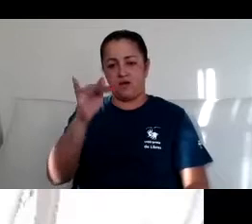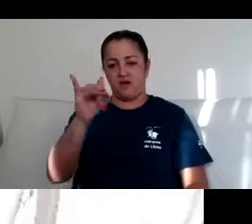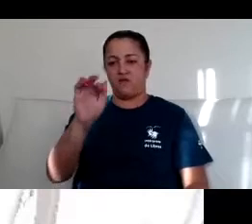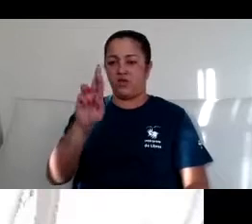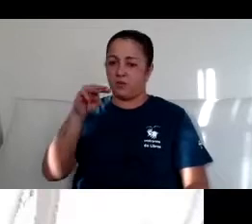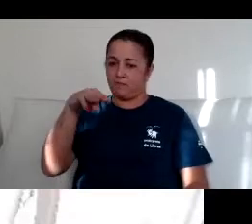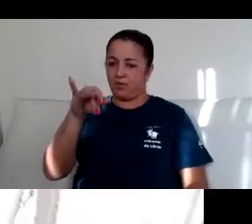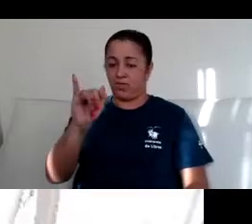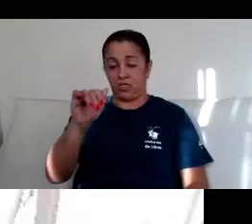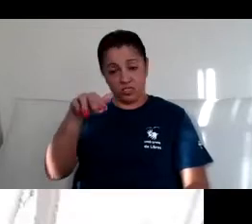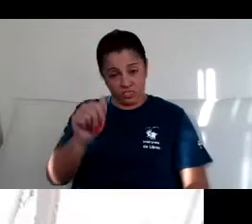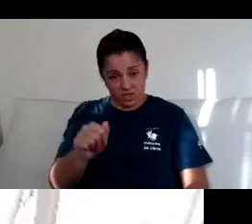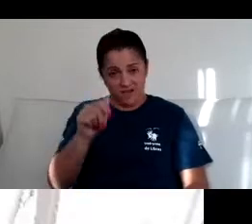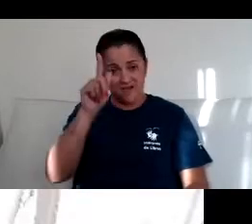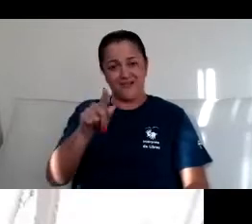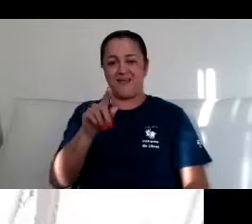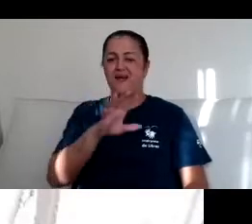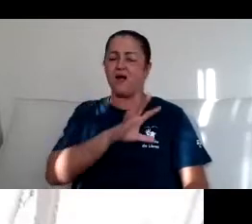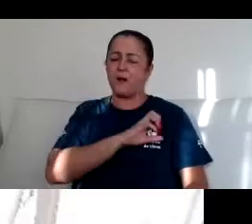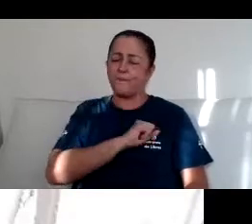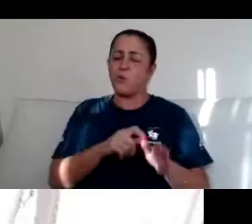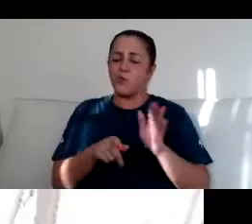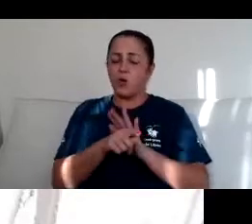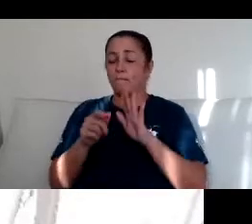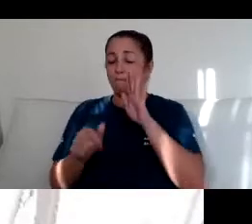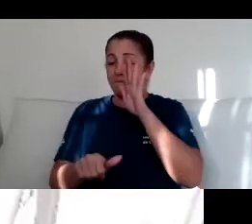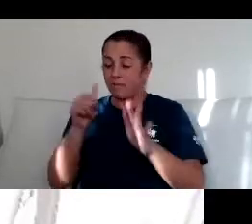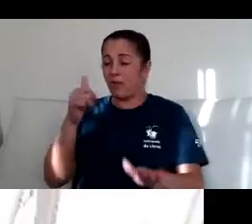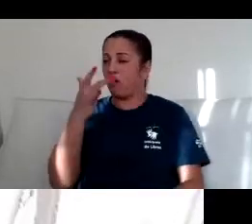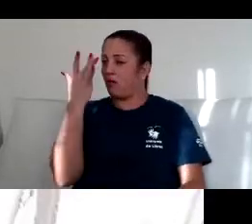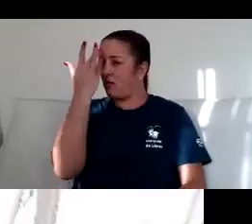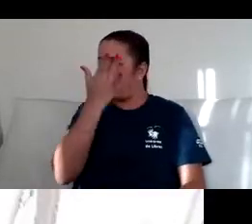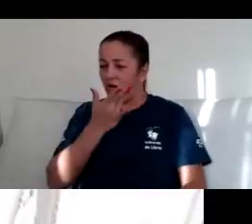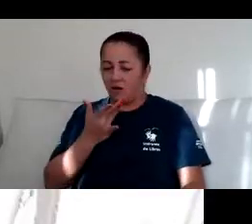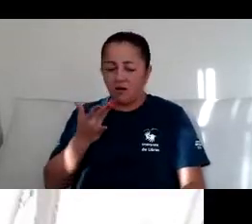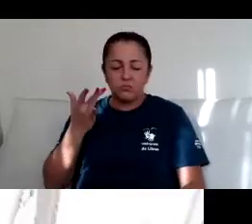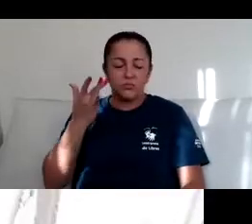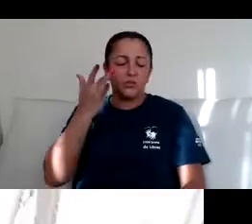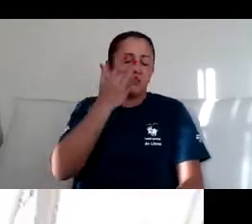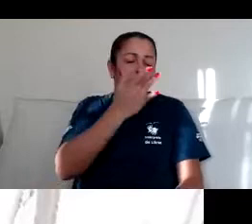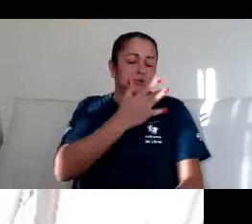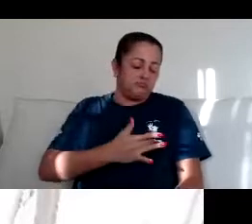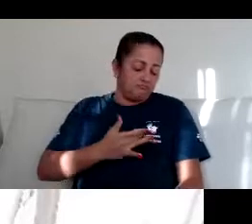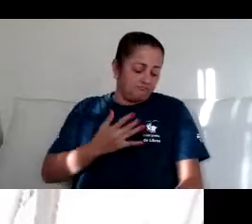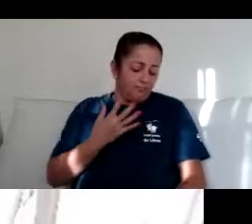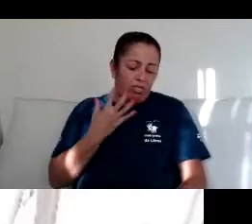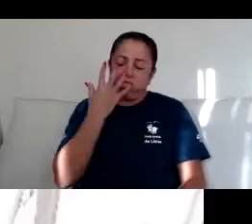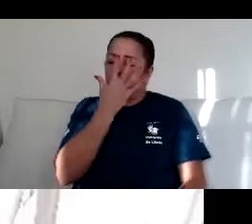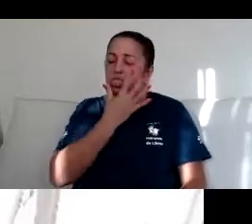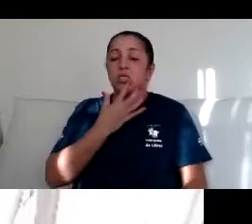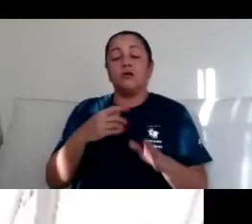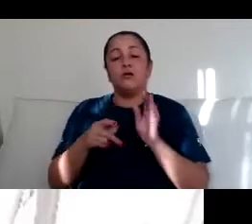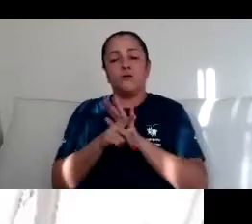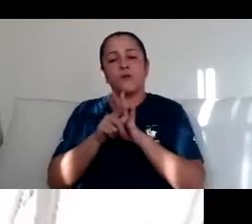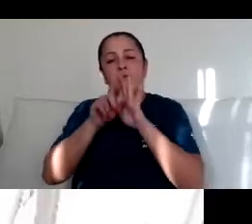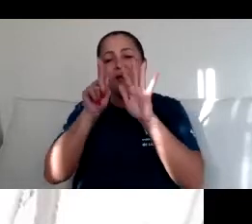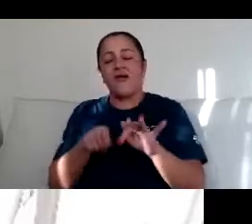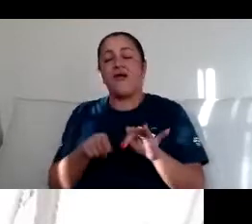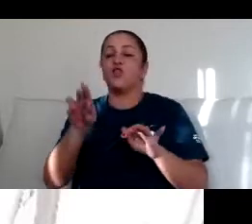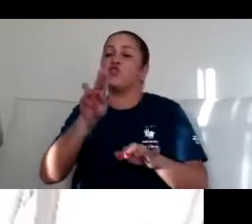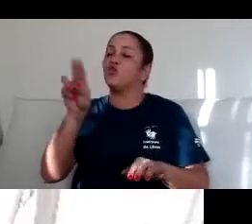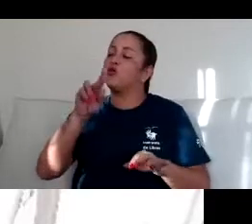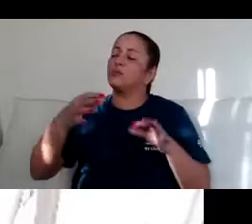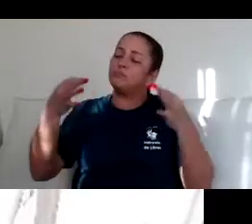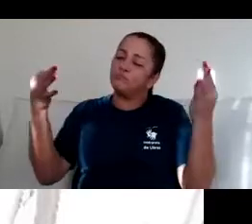com a temática abolicionista e que tinha na literatura uma forma de denúncia da escravidão, era o nome perfeito e